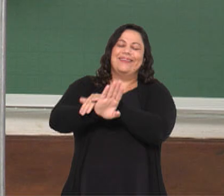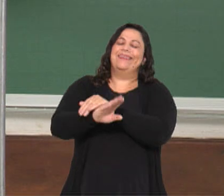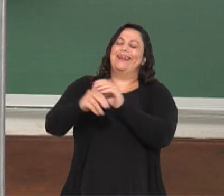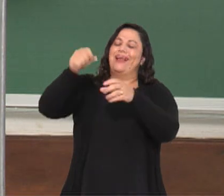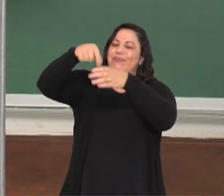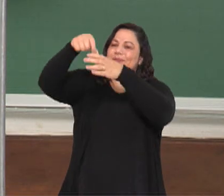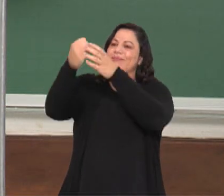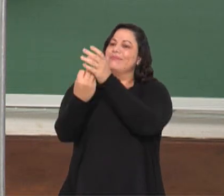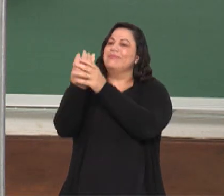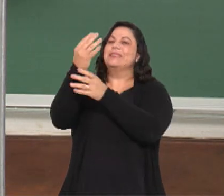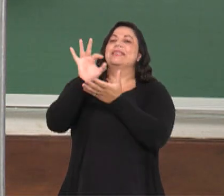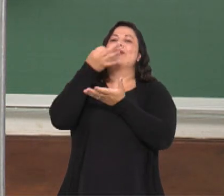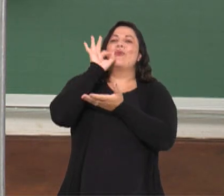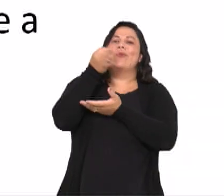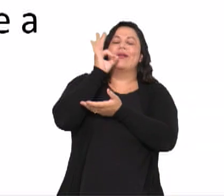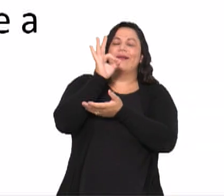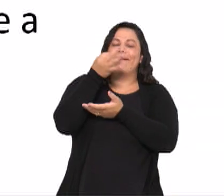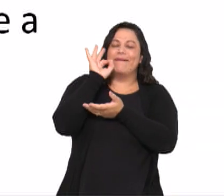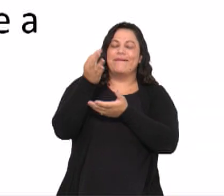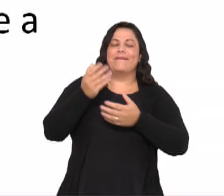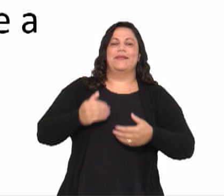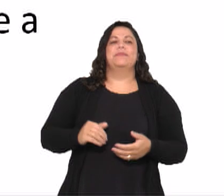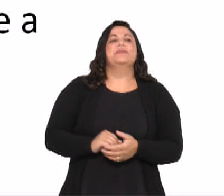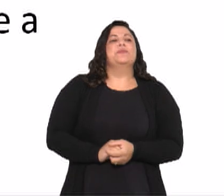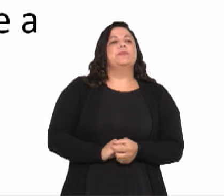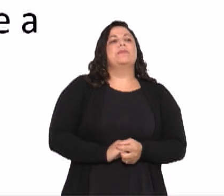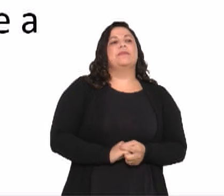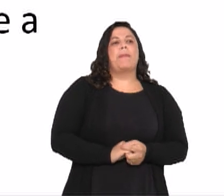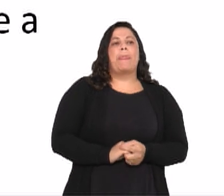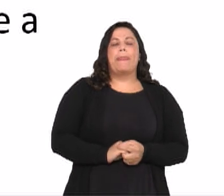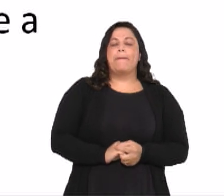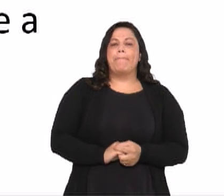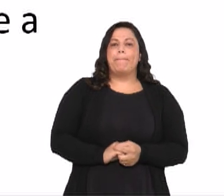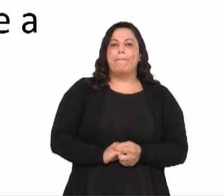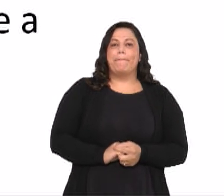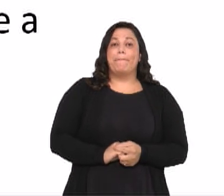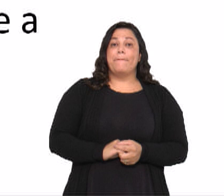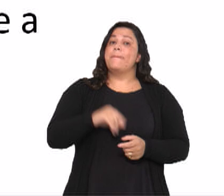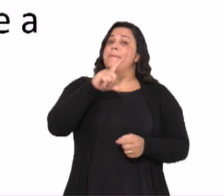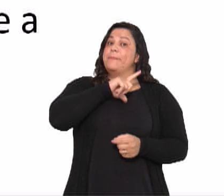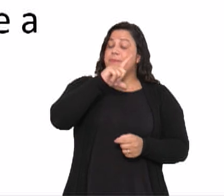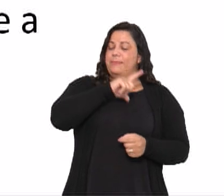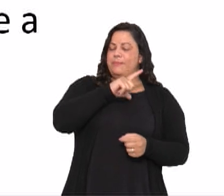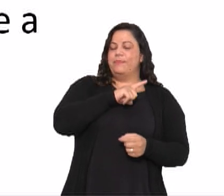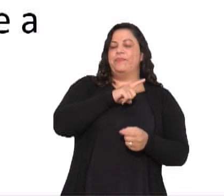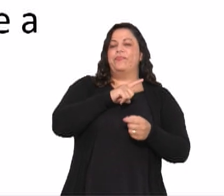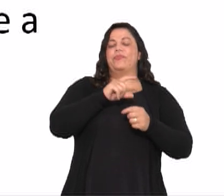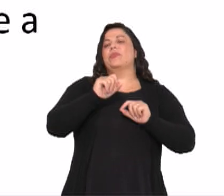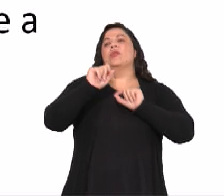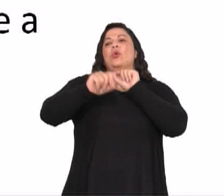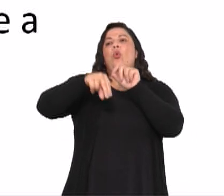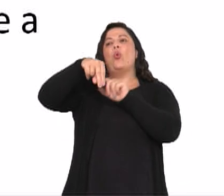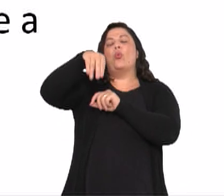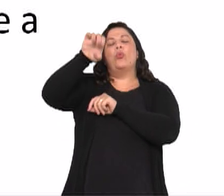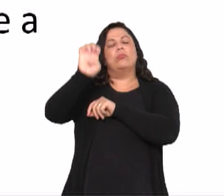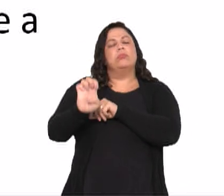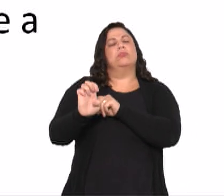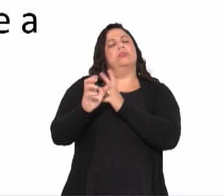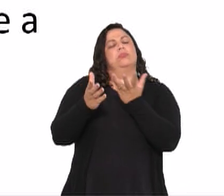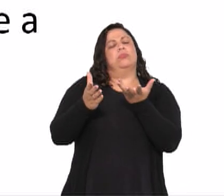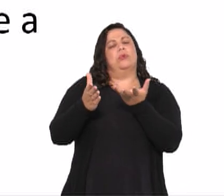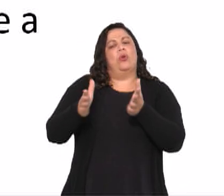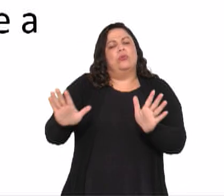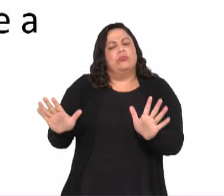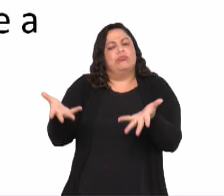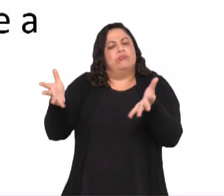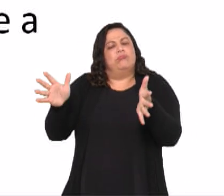certo? E aí nós tivemos a Companhia de Melhoramentos Norte do Paraná, que incentivou a produção do café, né, que